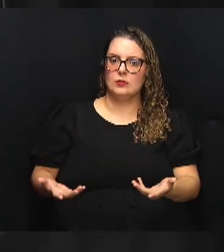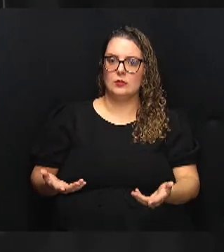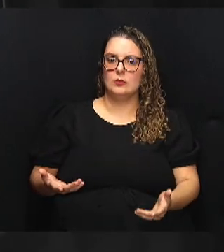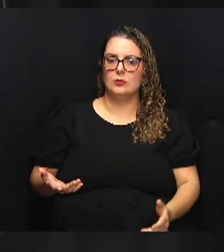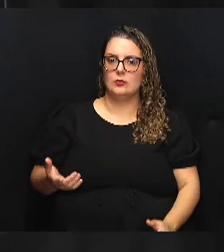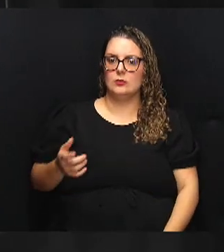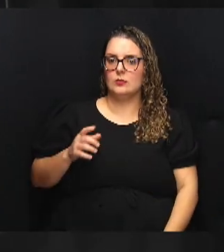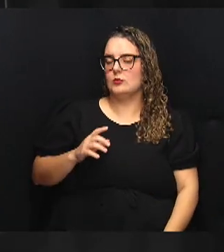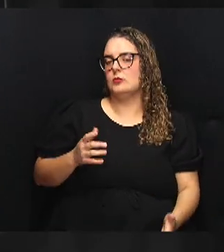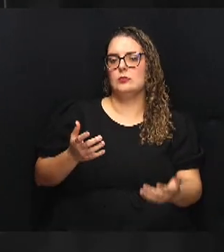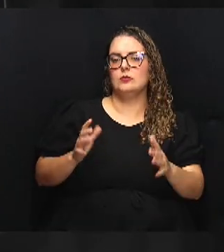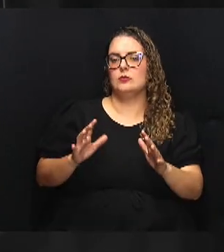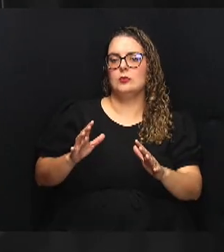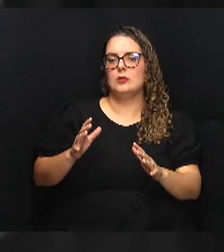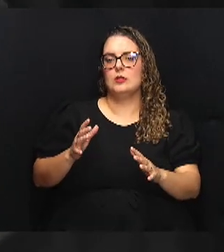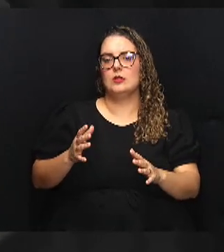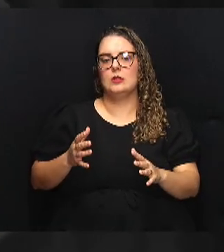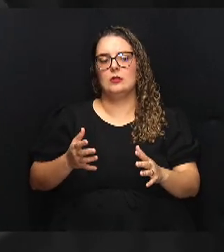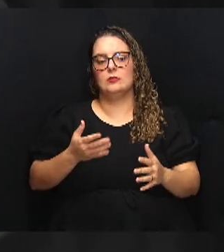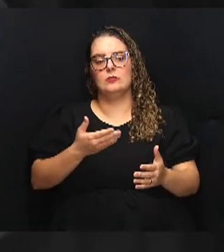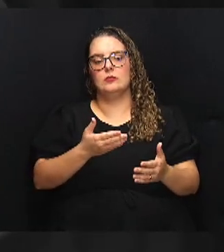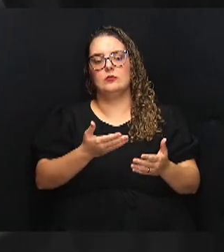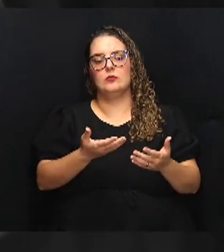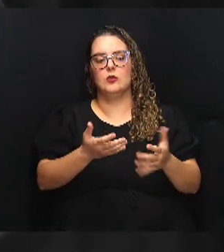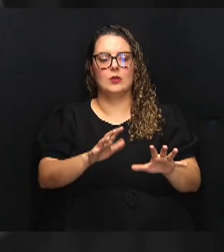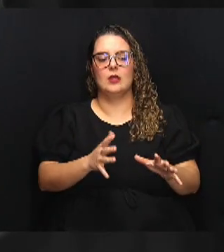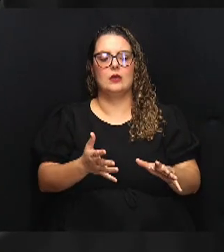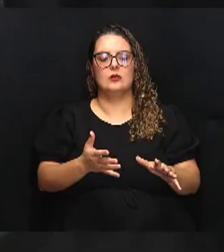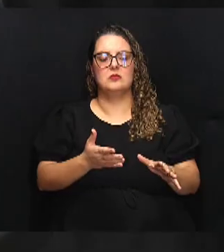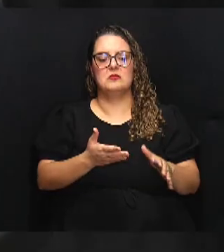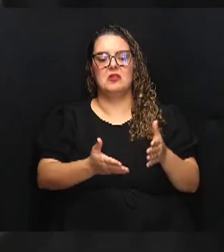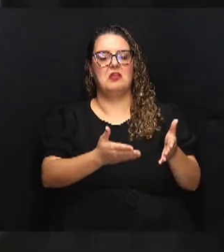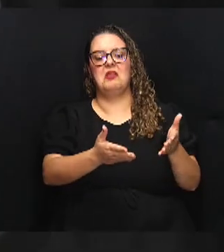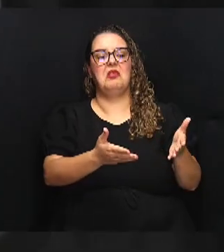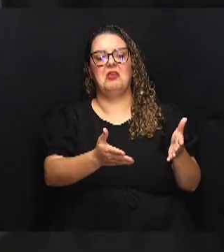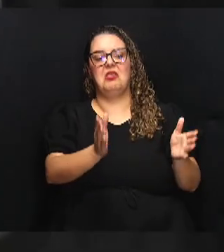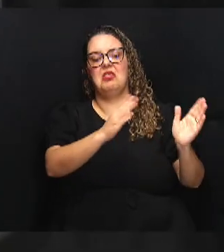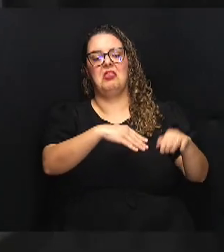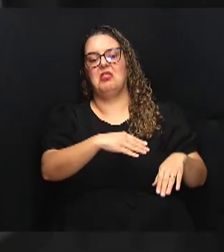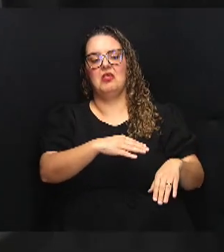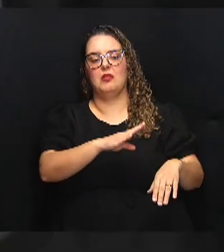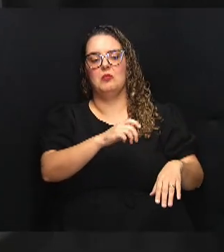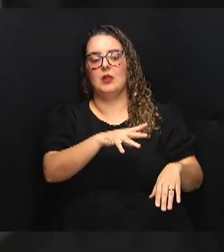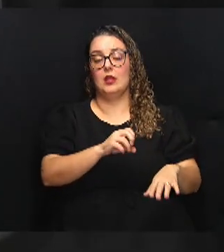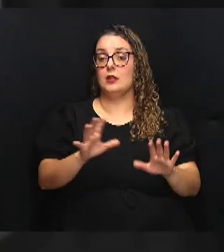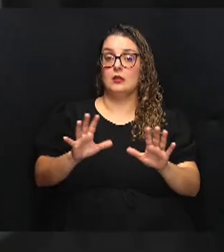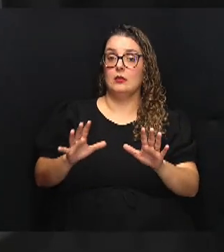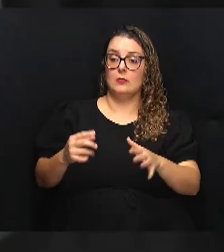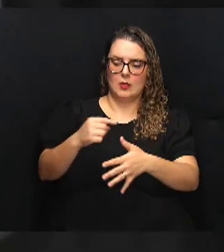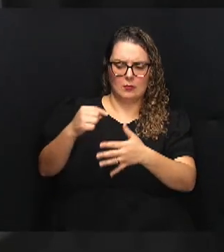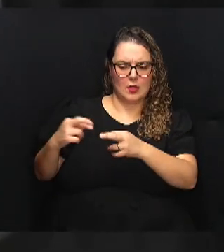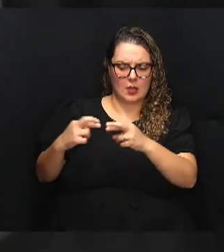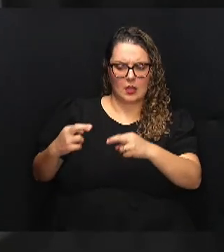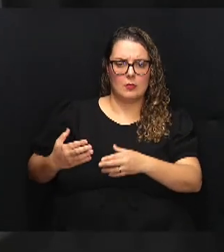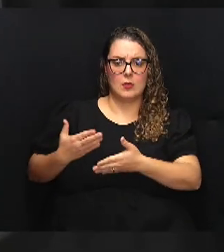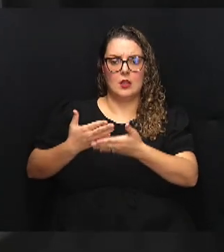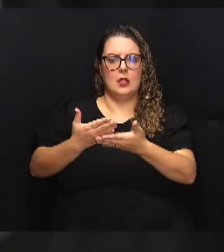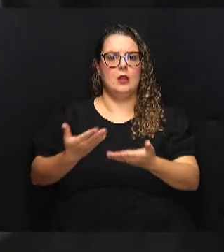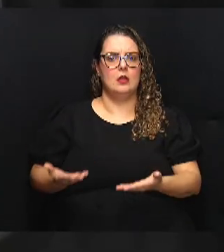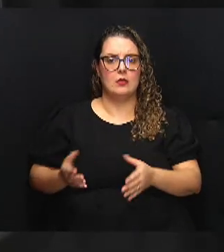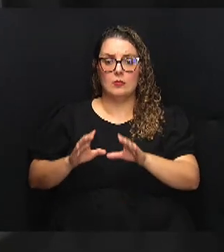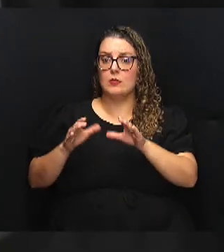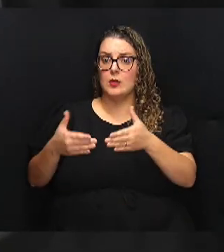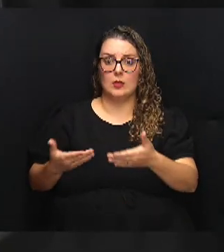desdenhar da cidade de Belém, não, muito pelo contrário. Mas tem que ser feita uma análise criteriosa para levar, né, uma